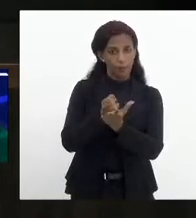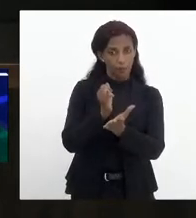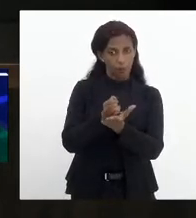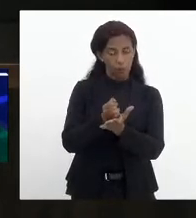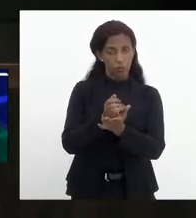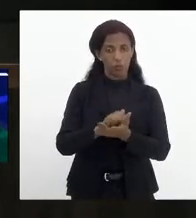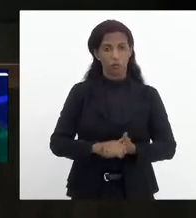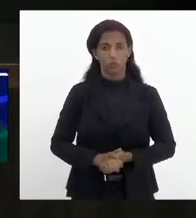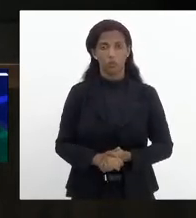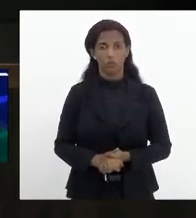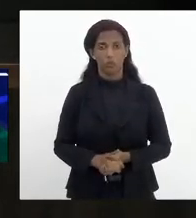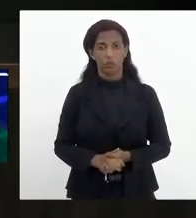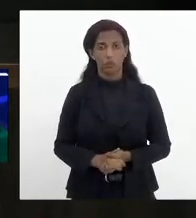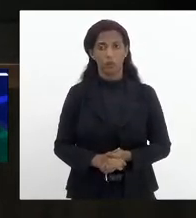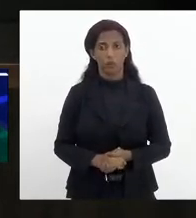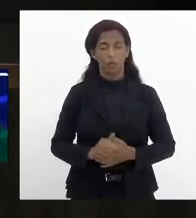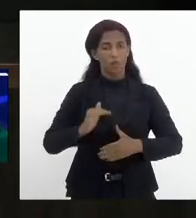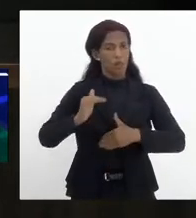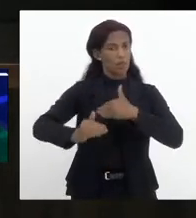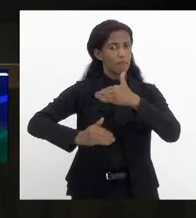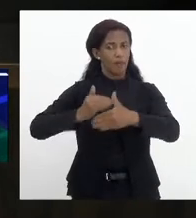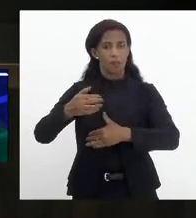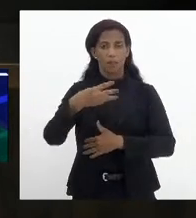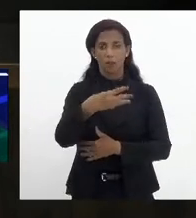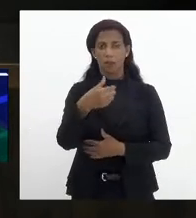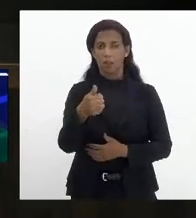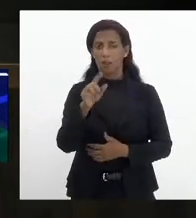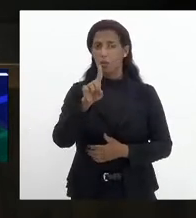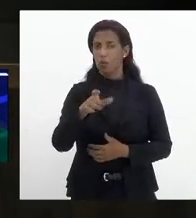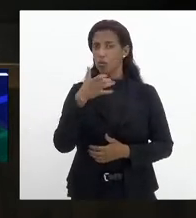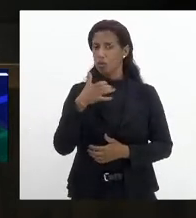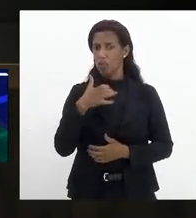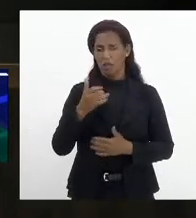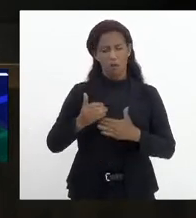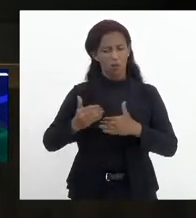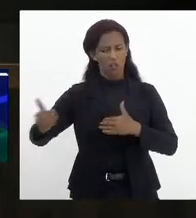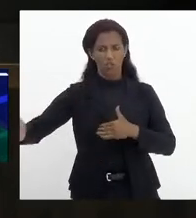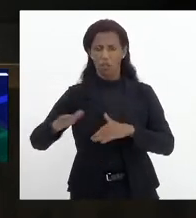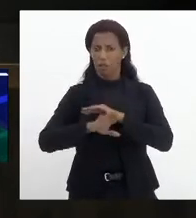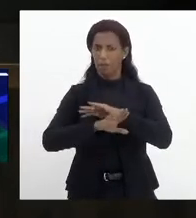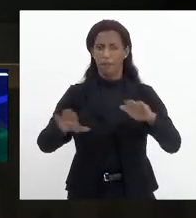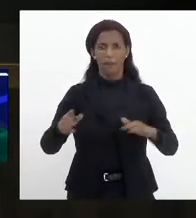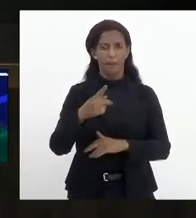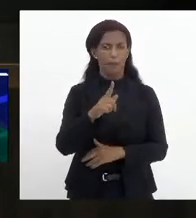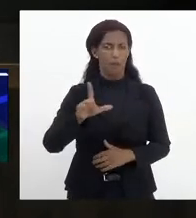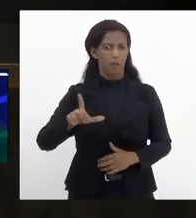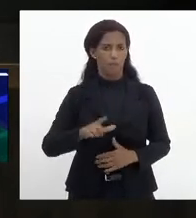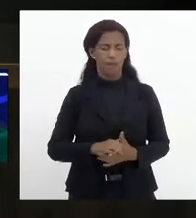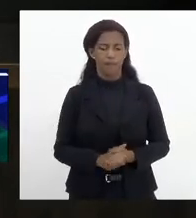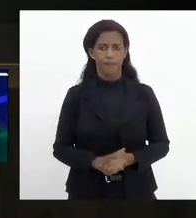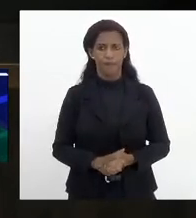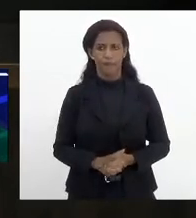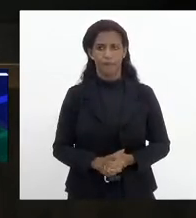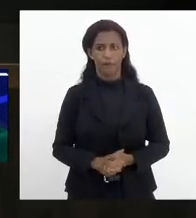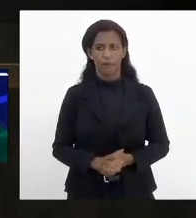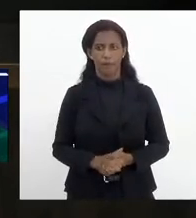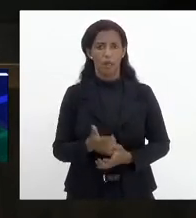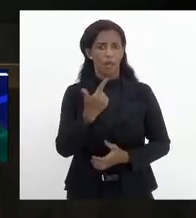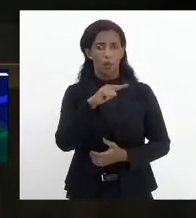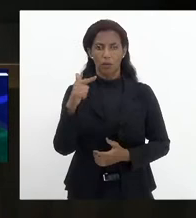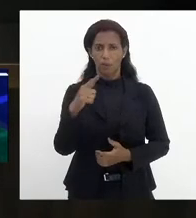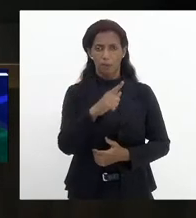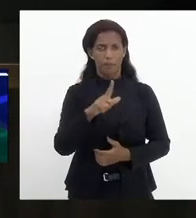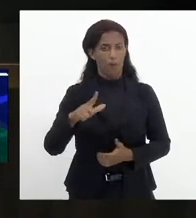E passado 31 de dezembro de 2021, nós não vamos prorrogar mais o projeto. Não vamos ter mais